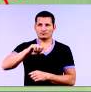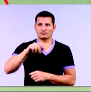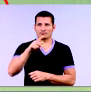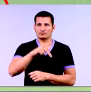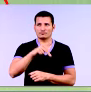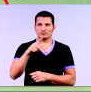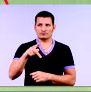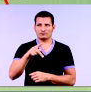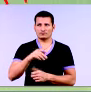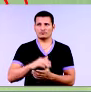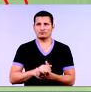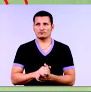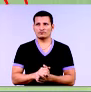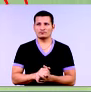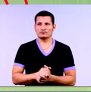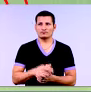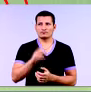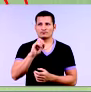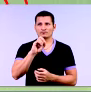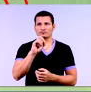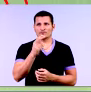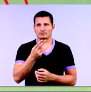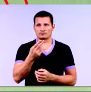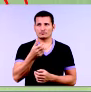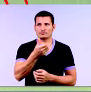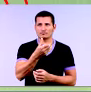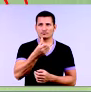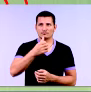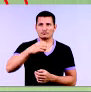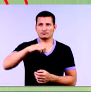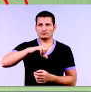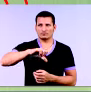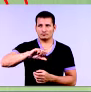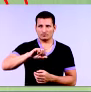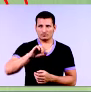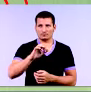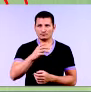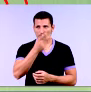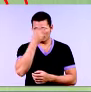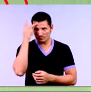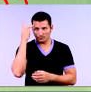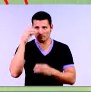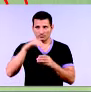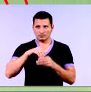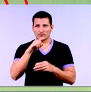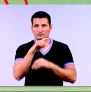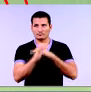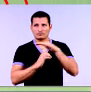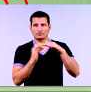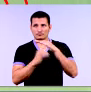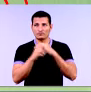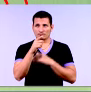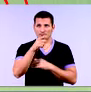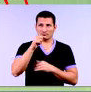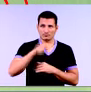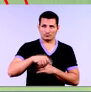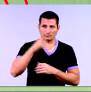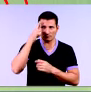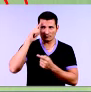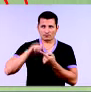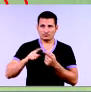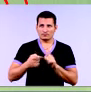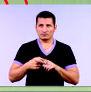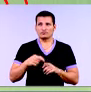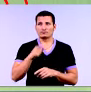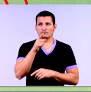professores, ou 69 funcionários dentro dessa instituição. Isso é lógica, isso vocês aprenderam